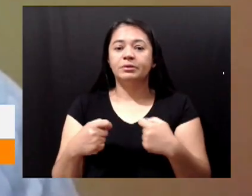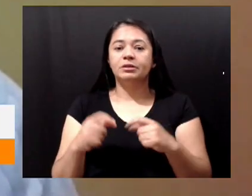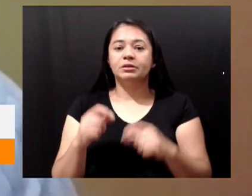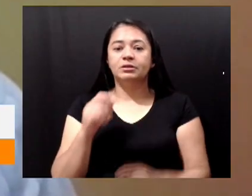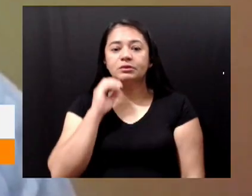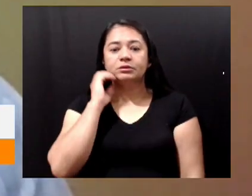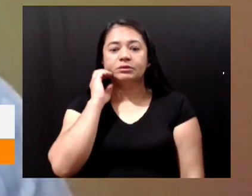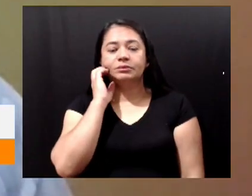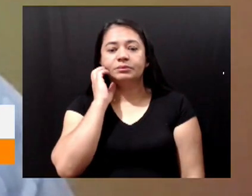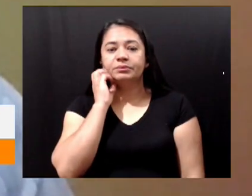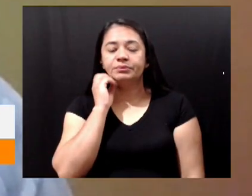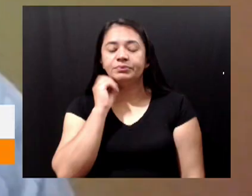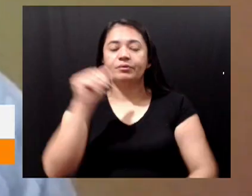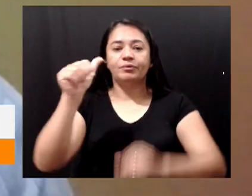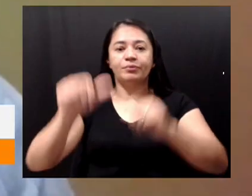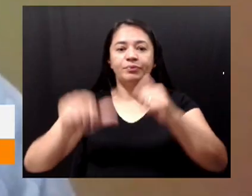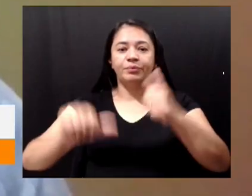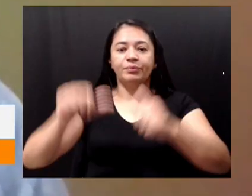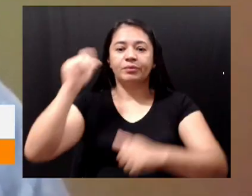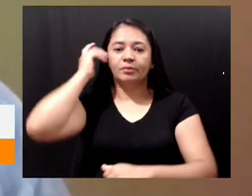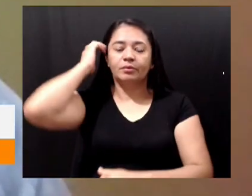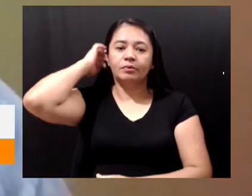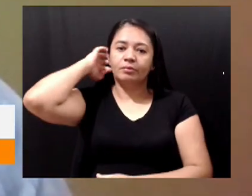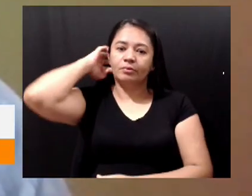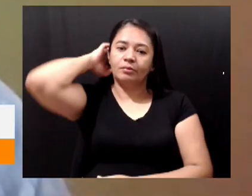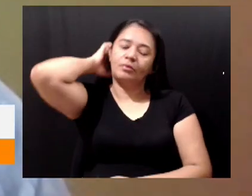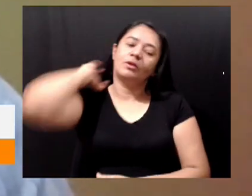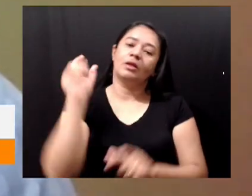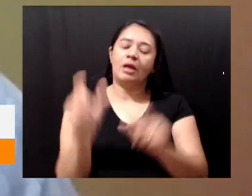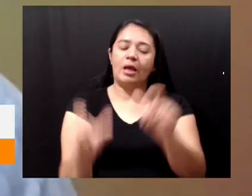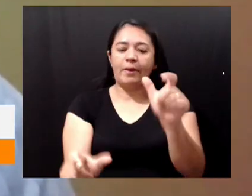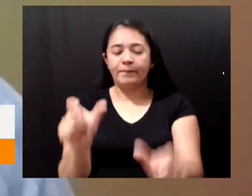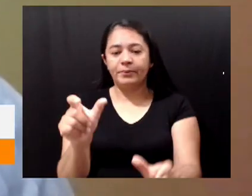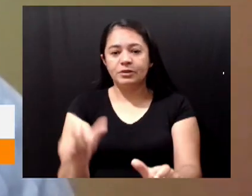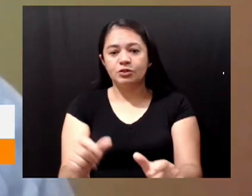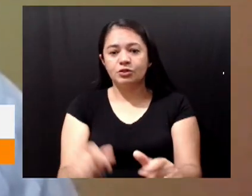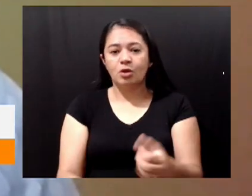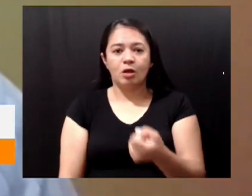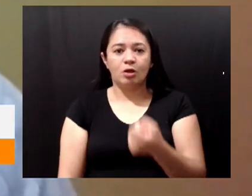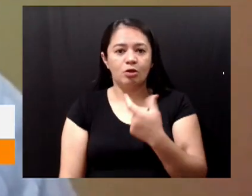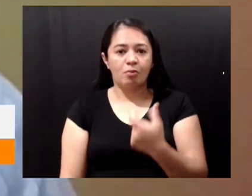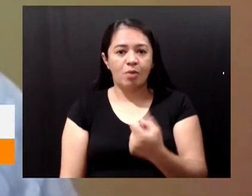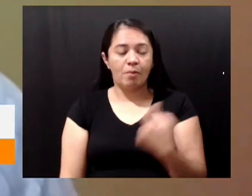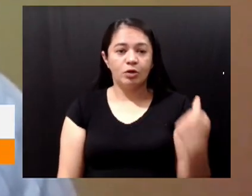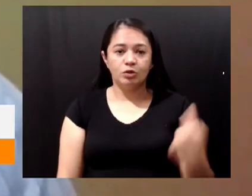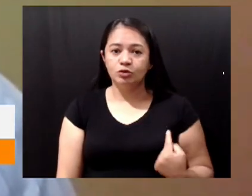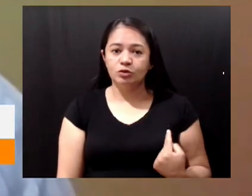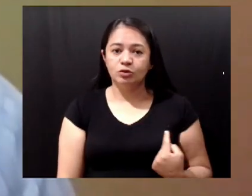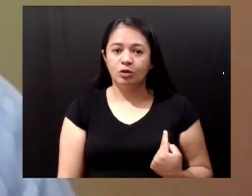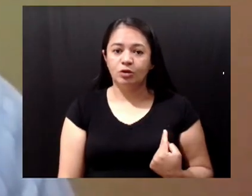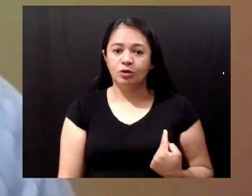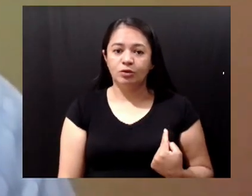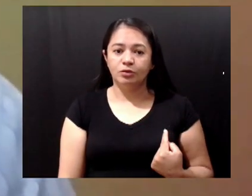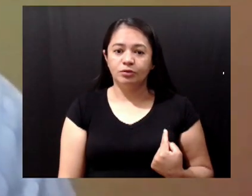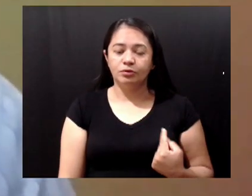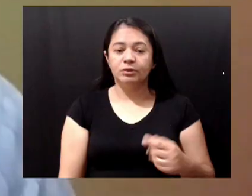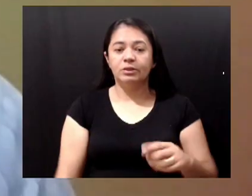de vista da pessoa, do indivíduo que se automedica, e do sistema de saúde como um todo,